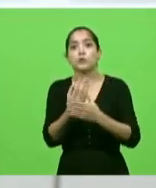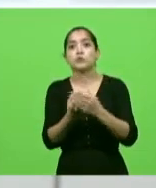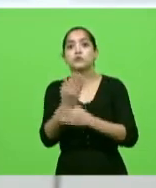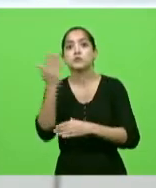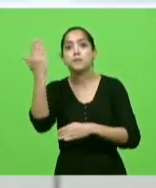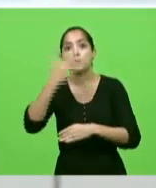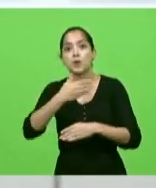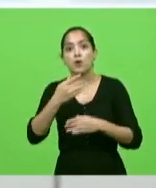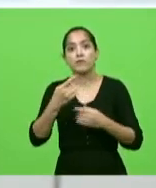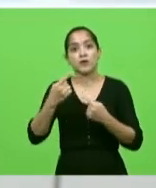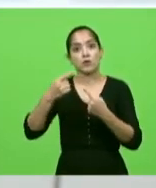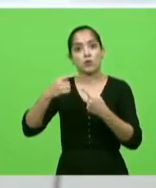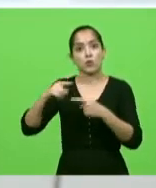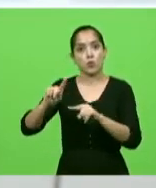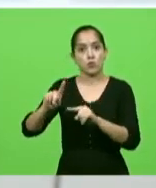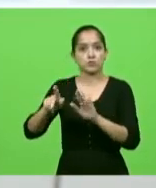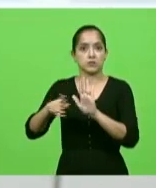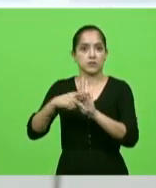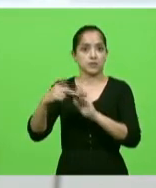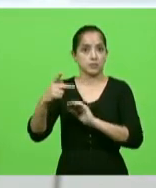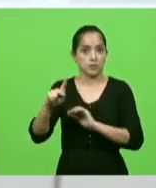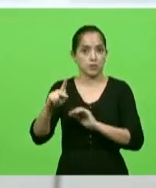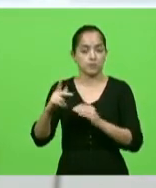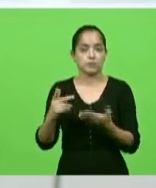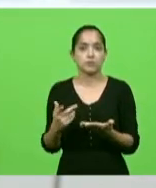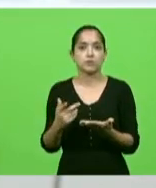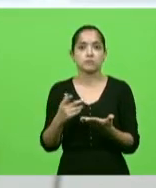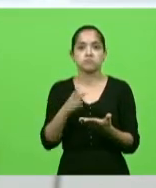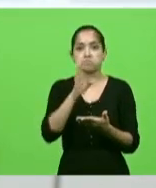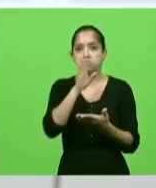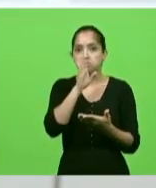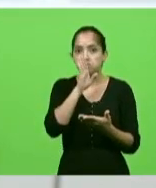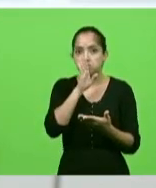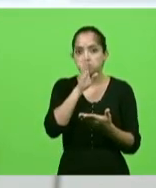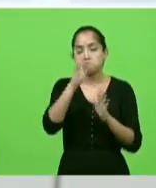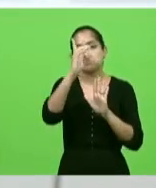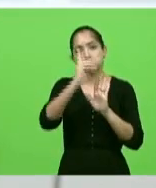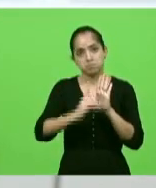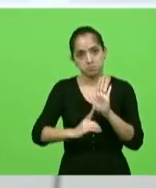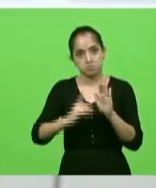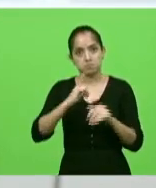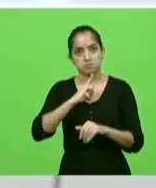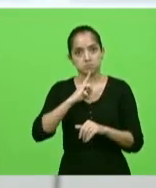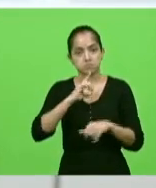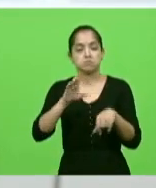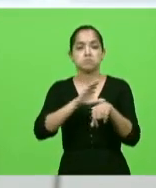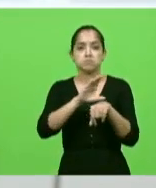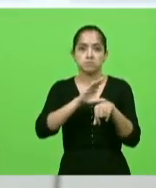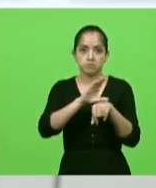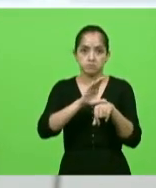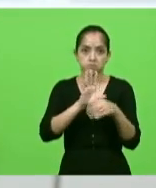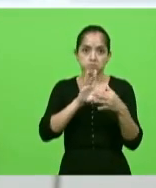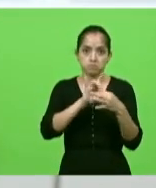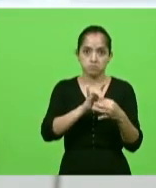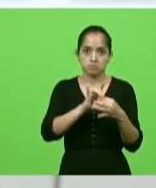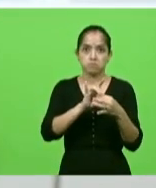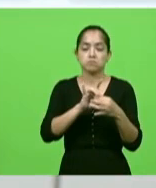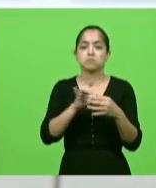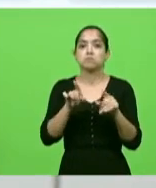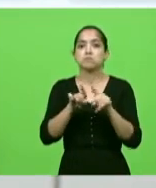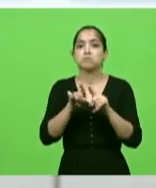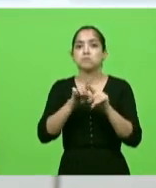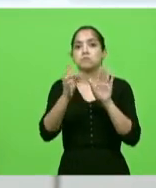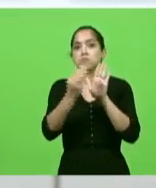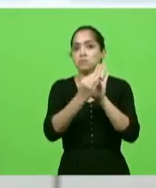mesmo e trata-se do direito ao silêncio tutelado constitucionalmente no qual está